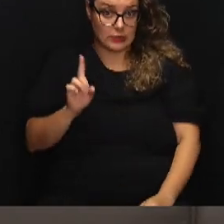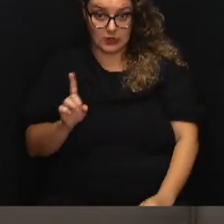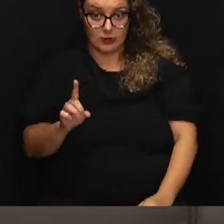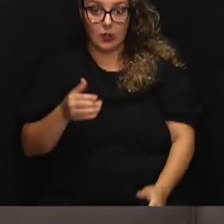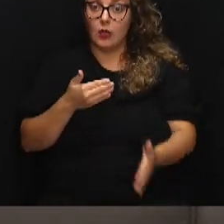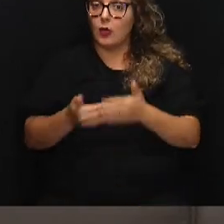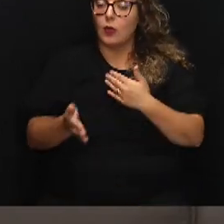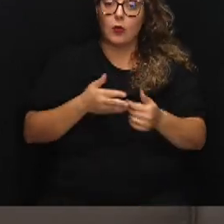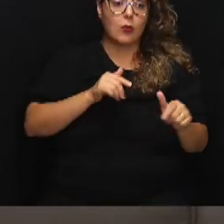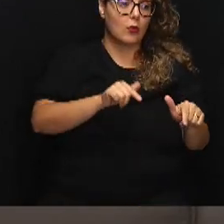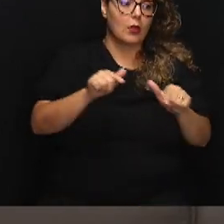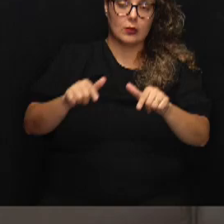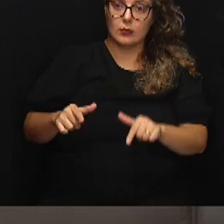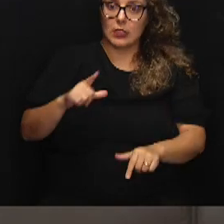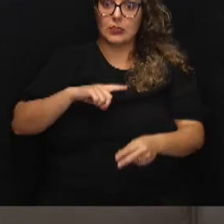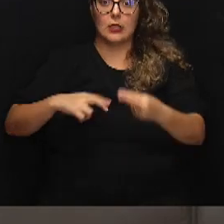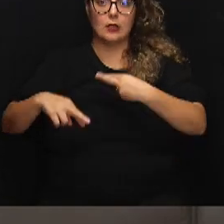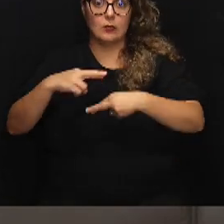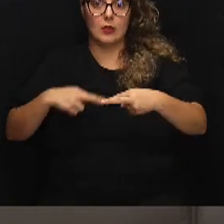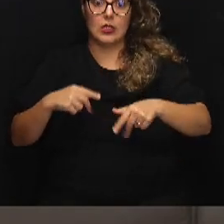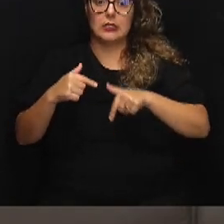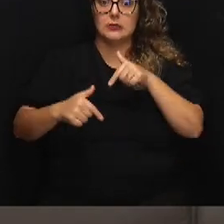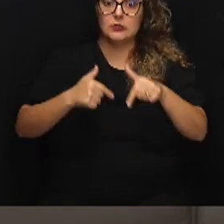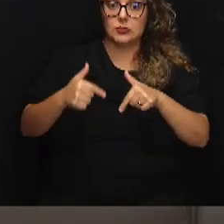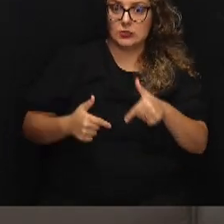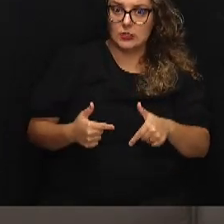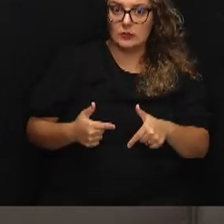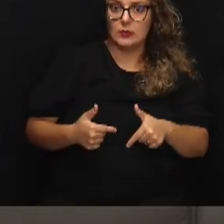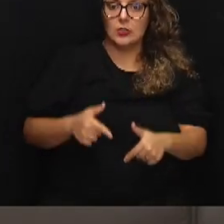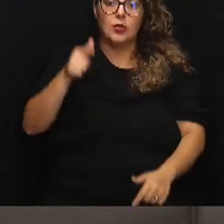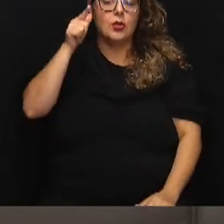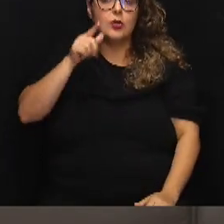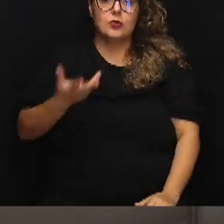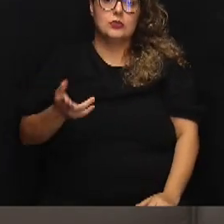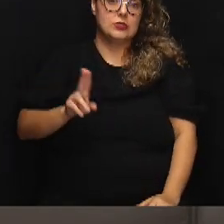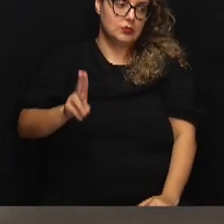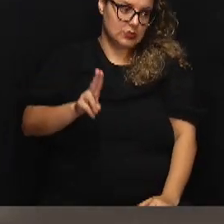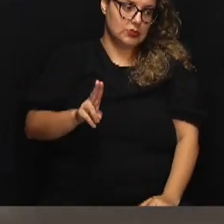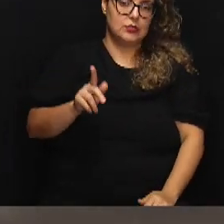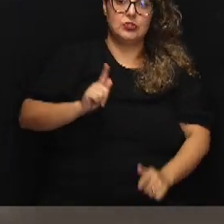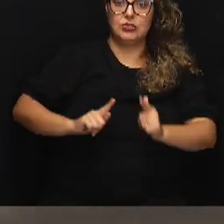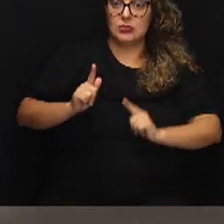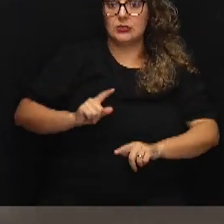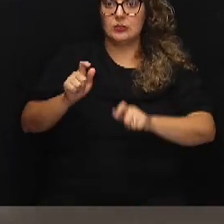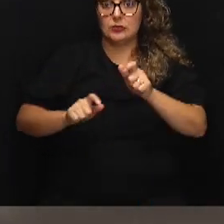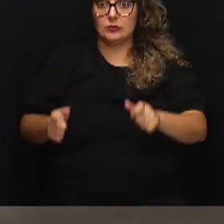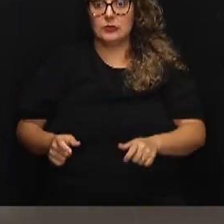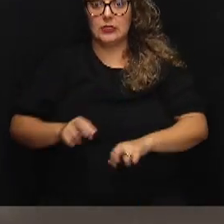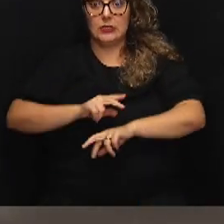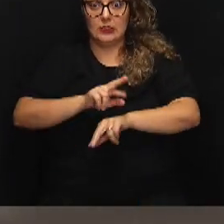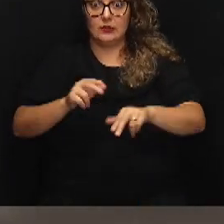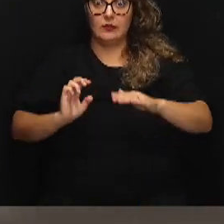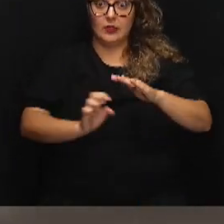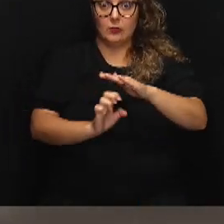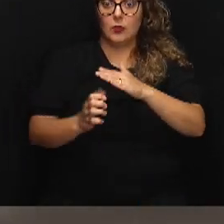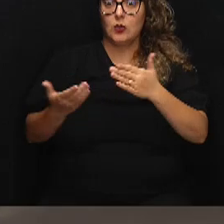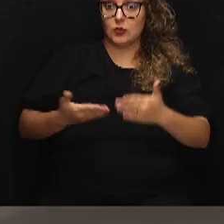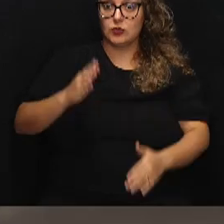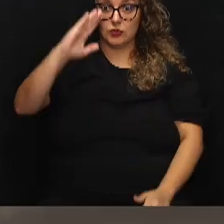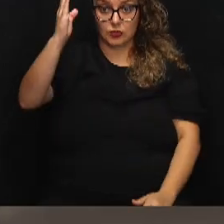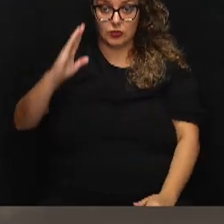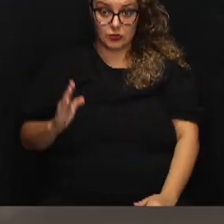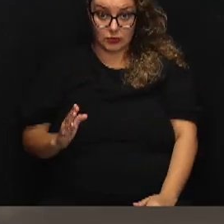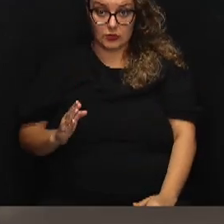Qualquer lugar onde tem uma relação de trabalho, dá para a gente implantar a gestão de pessoas. Tem muitas empresas hoje no Brasil, elas ainda